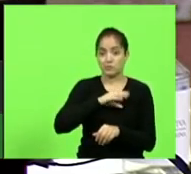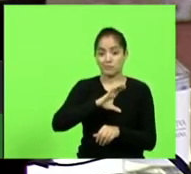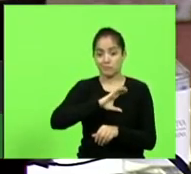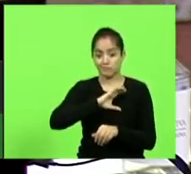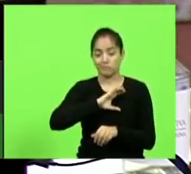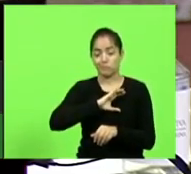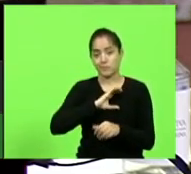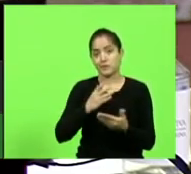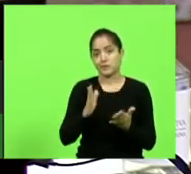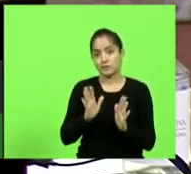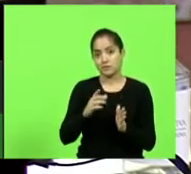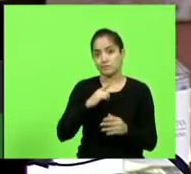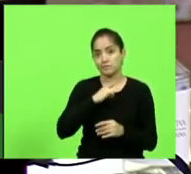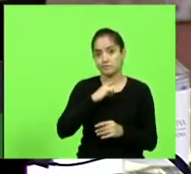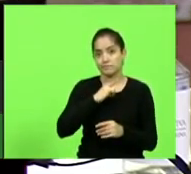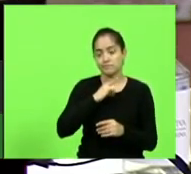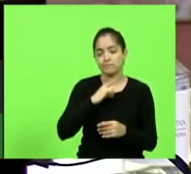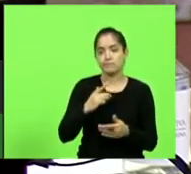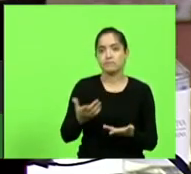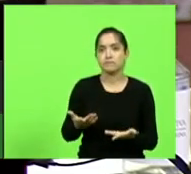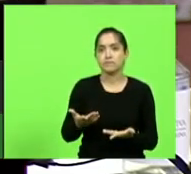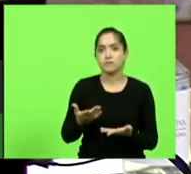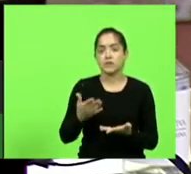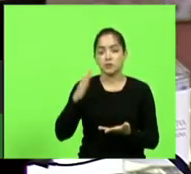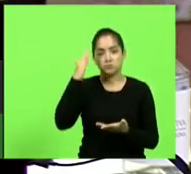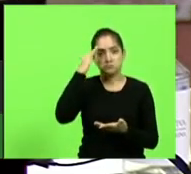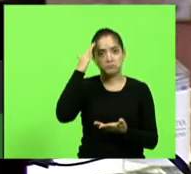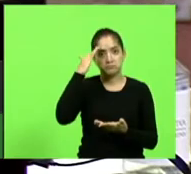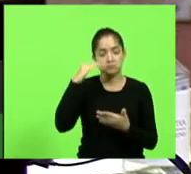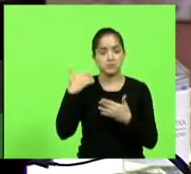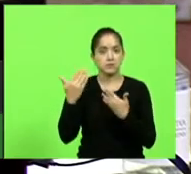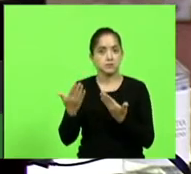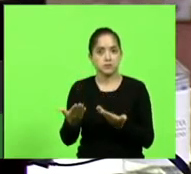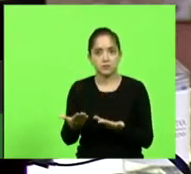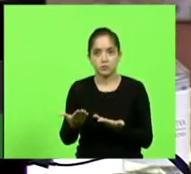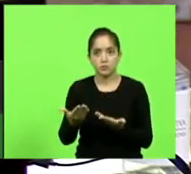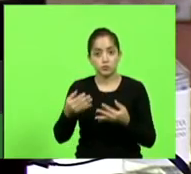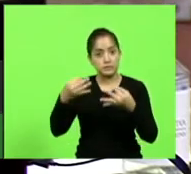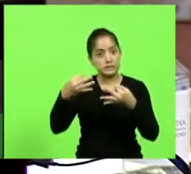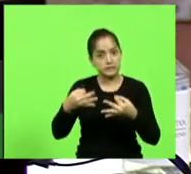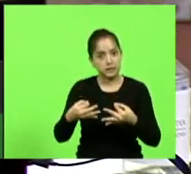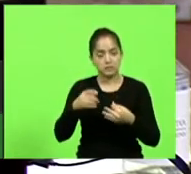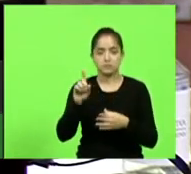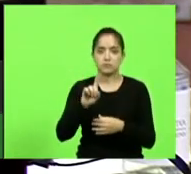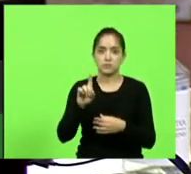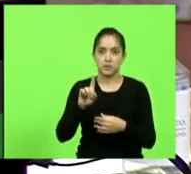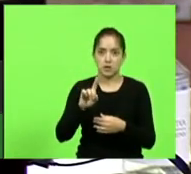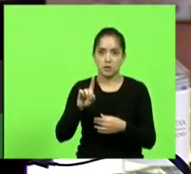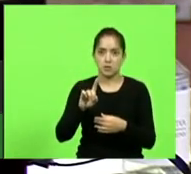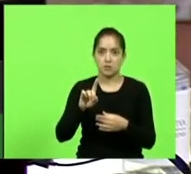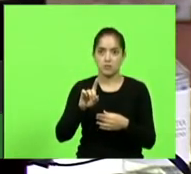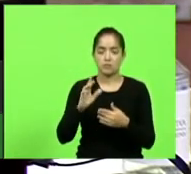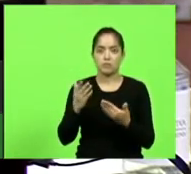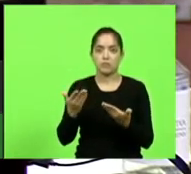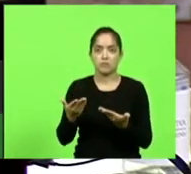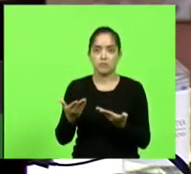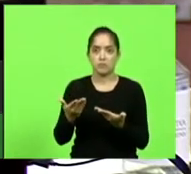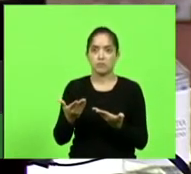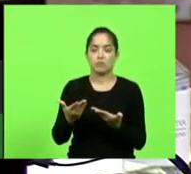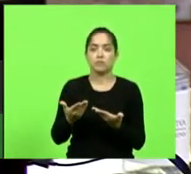Então, não, no meu entendimento, não é o ideal, nem por conta do